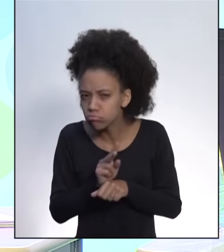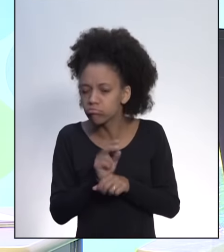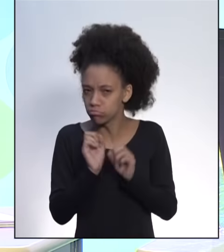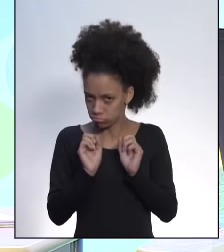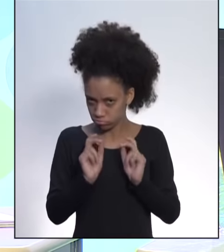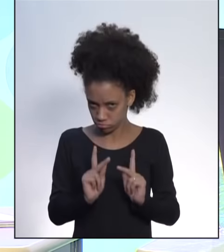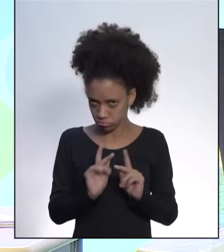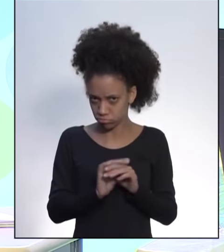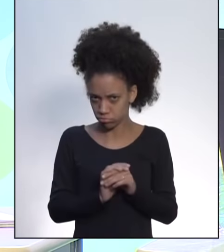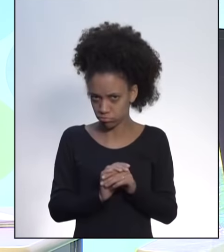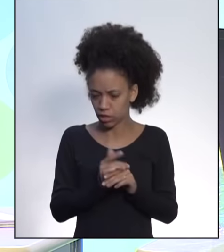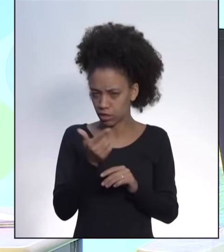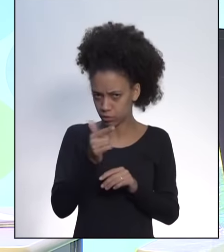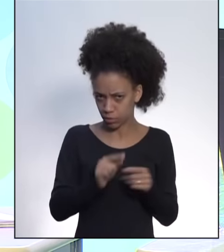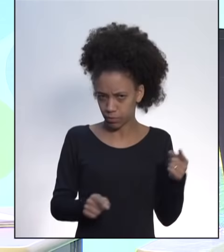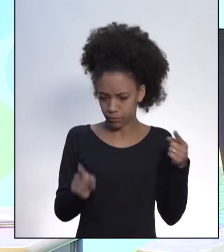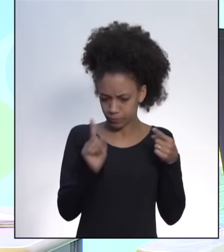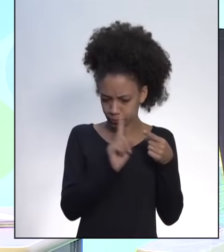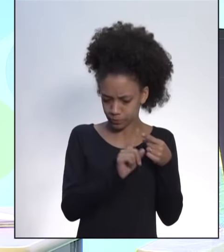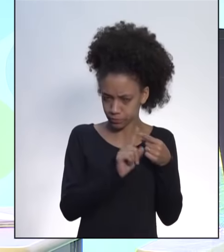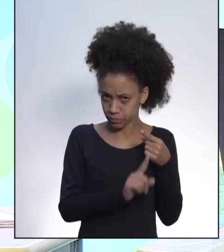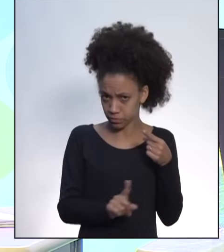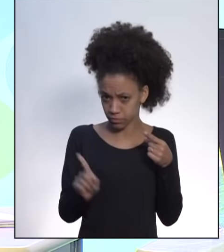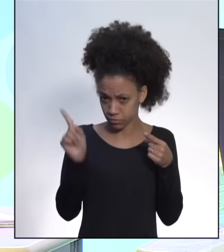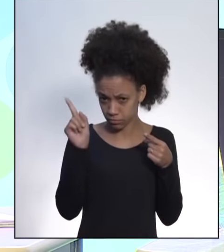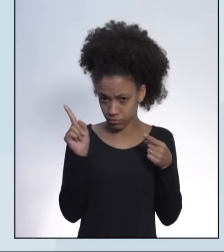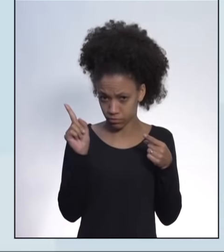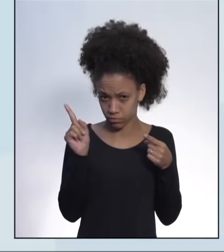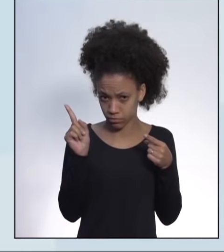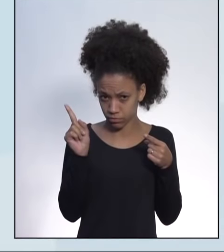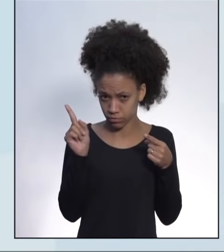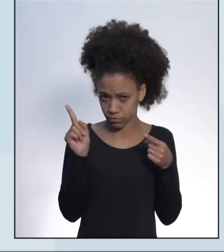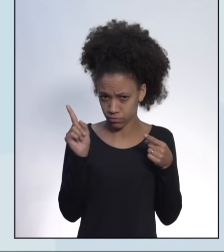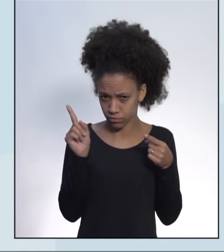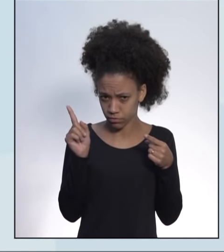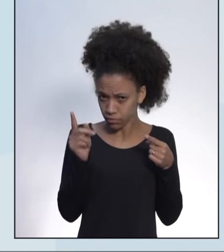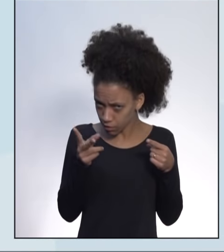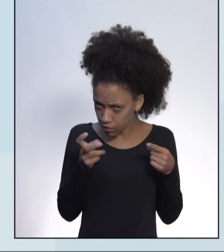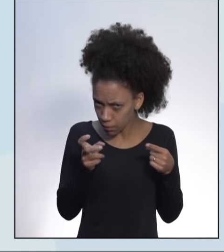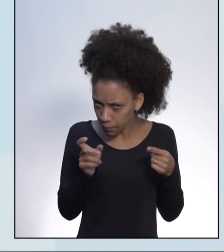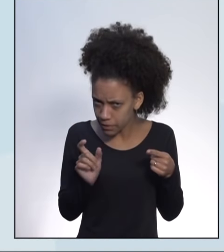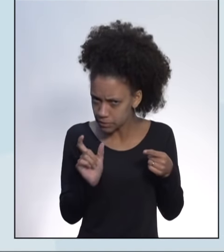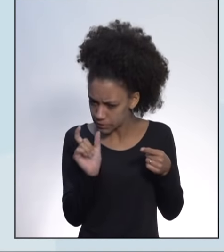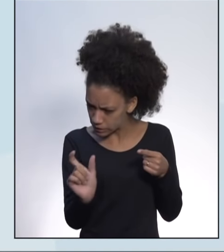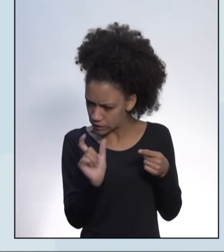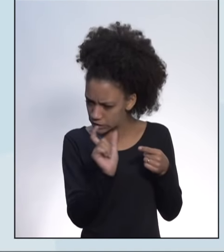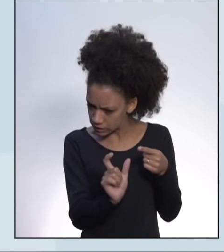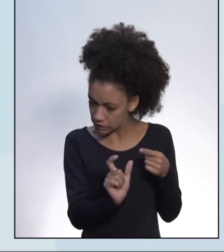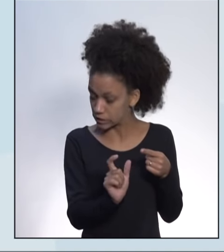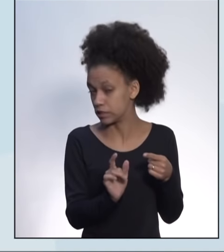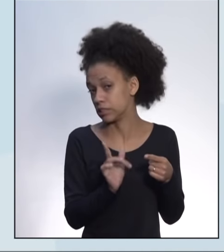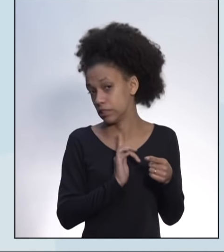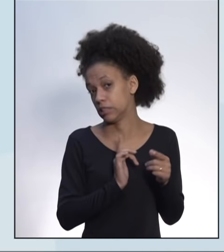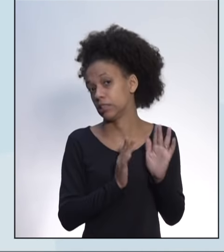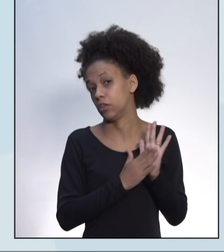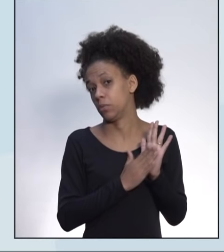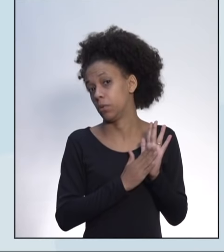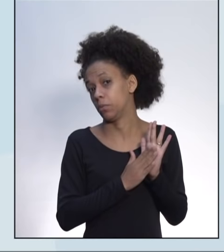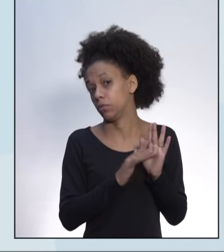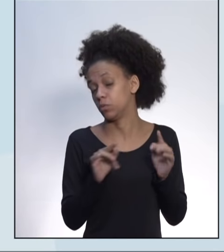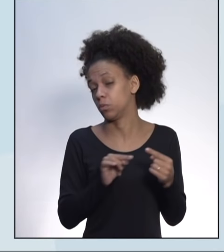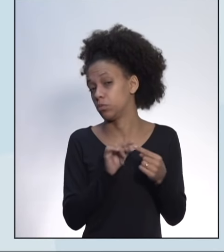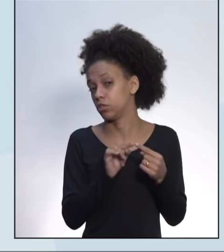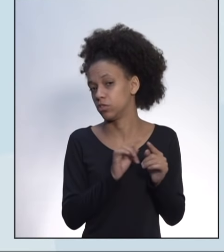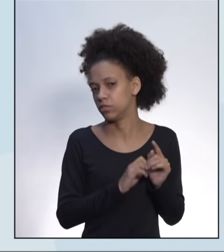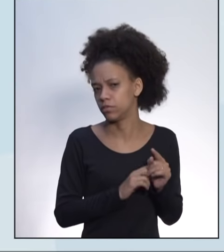então vou repetir a primeira how many percebendo que tá gripado né então tem um propósito tô fazendo uma